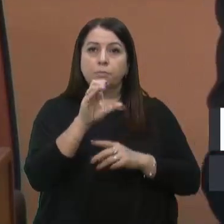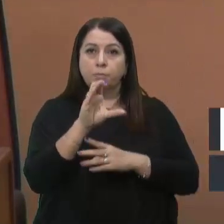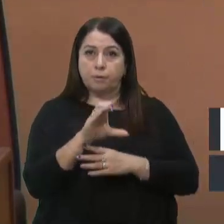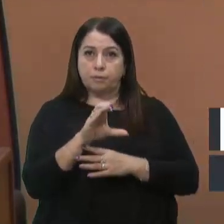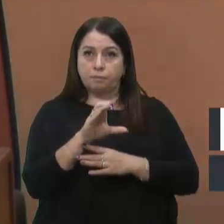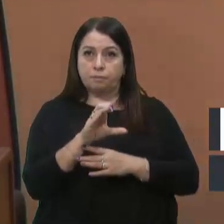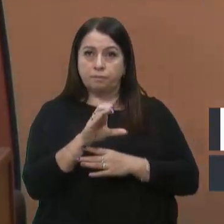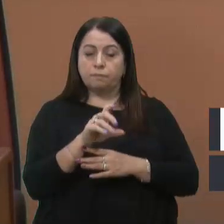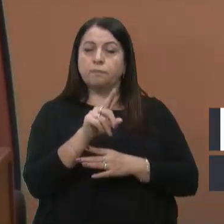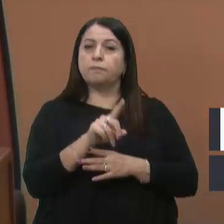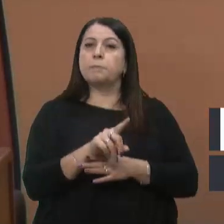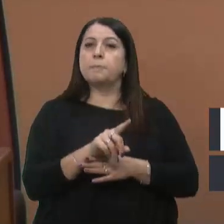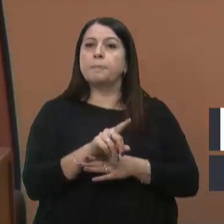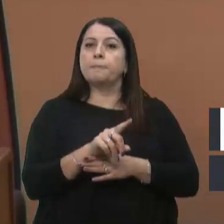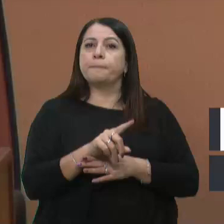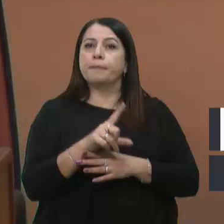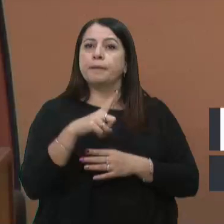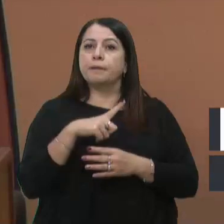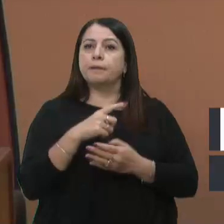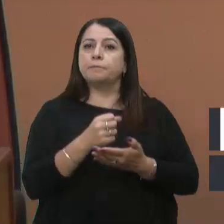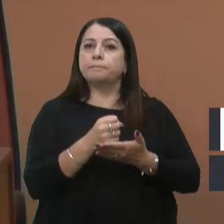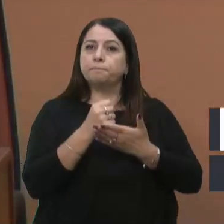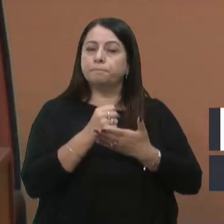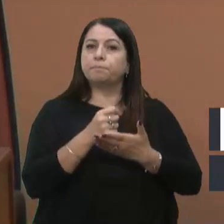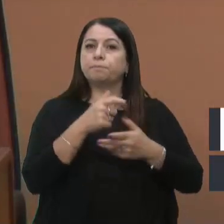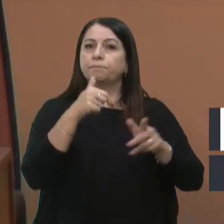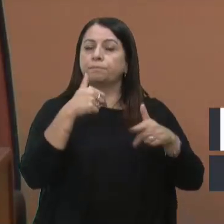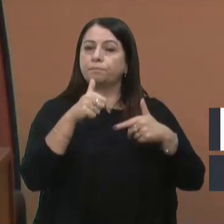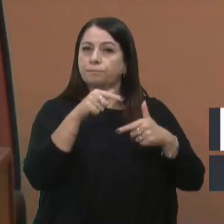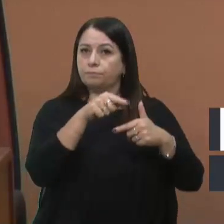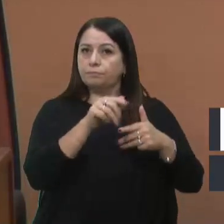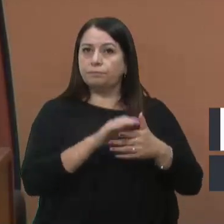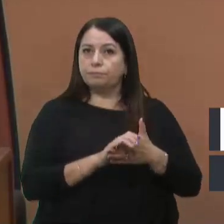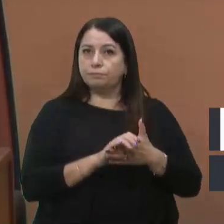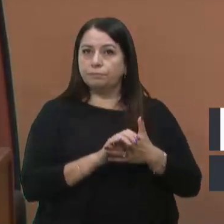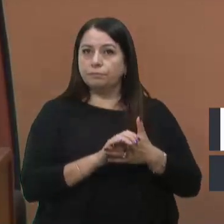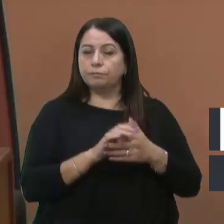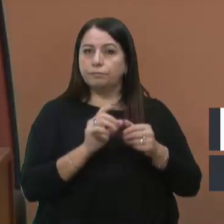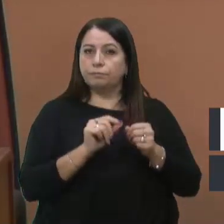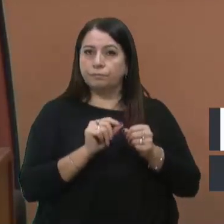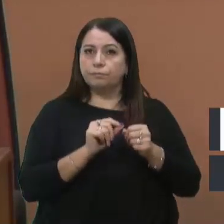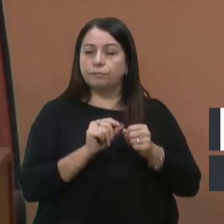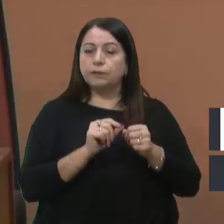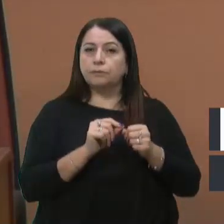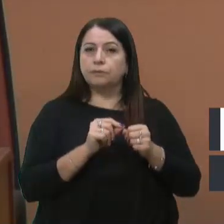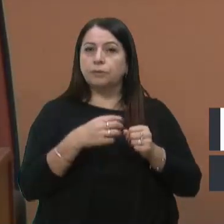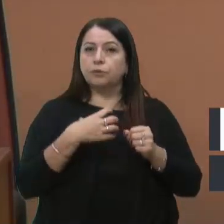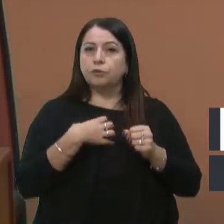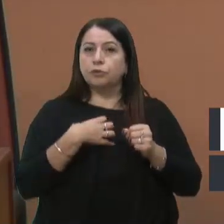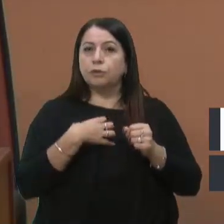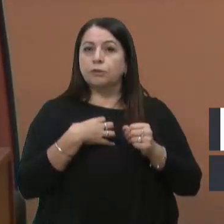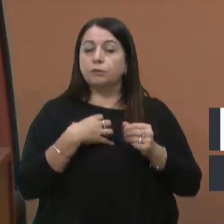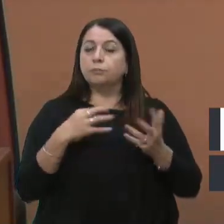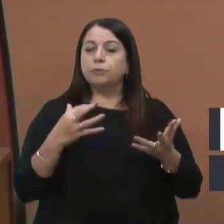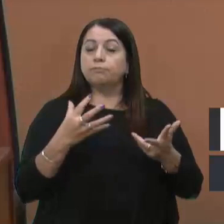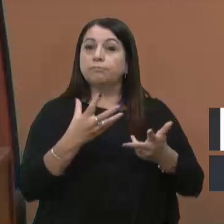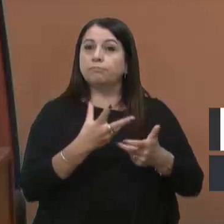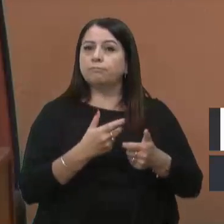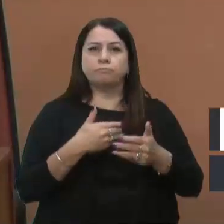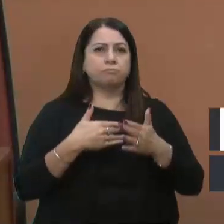que dá a consistência esse serviços que tem feito de uma forma esplêndida